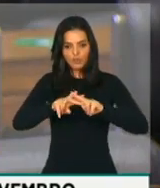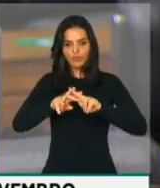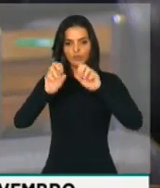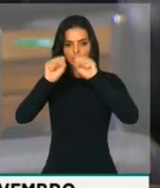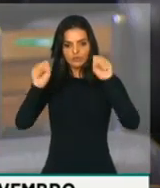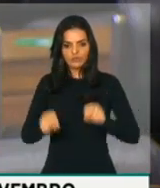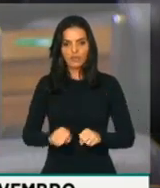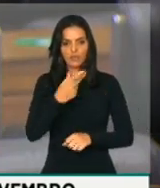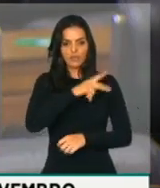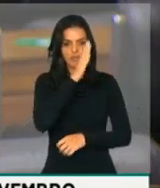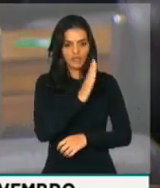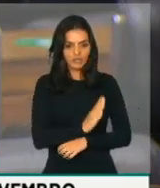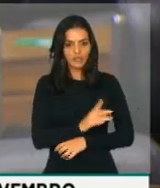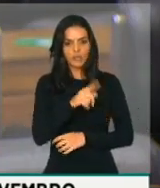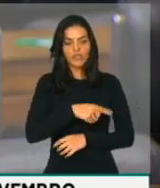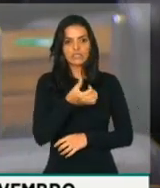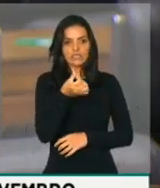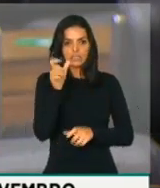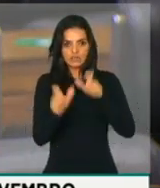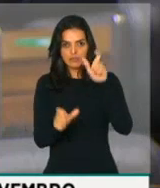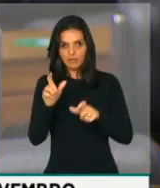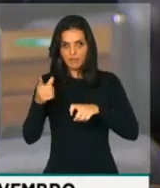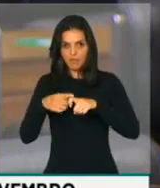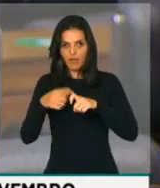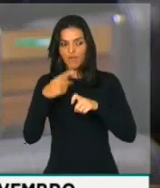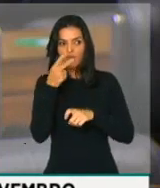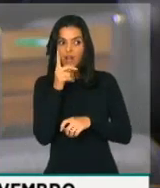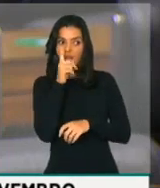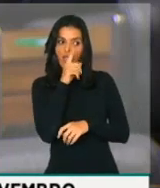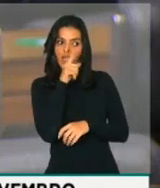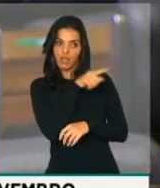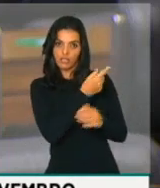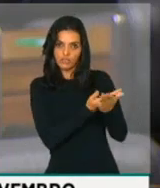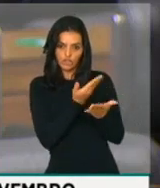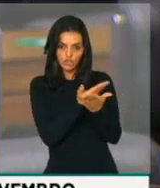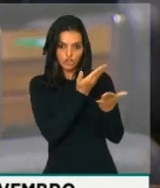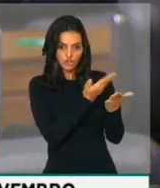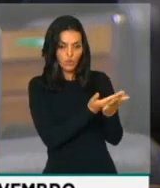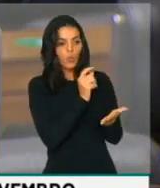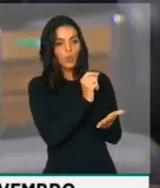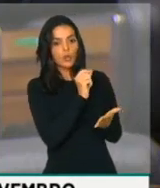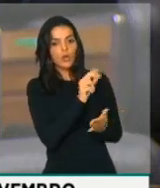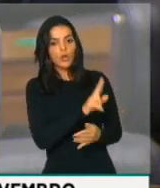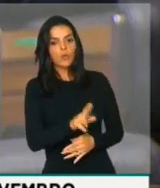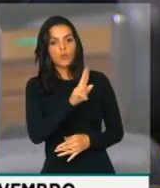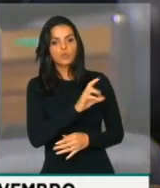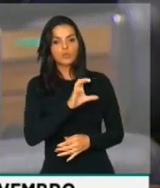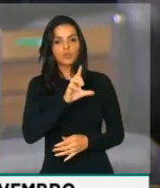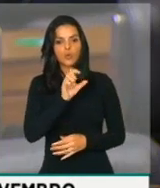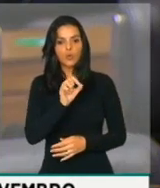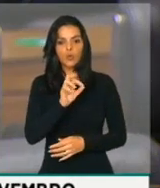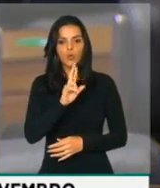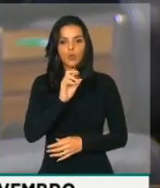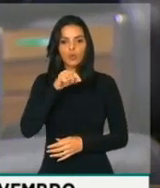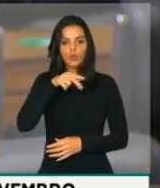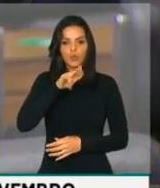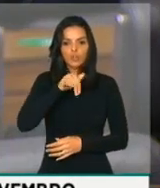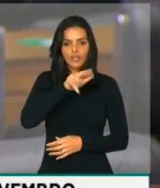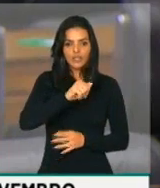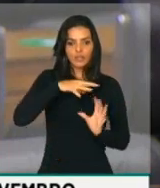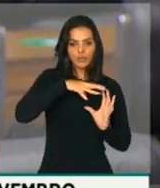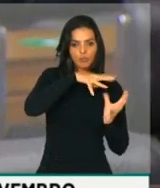Mais de 100 especialistas alertam para falhas em estudos que condenou o uso da cloroquina no mundo.